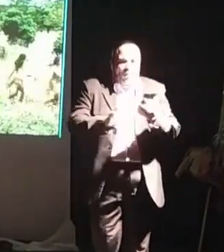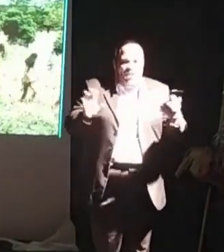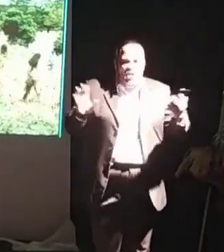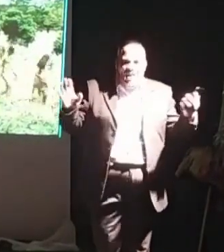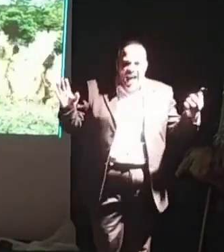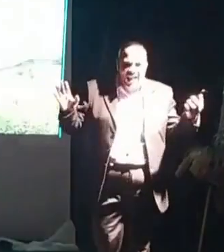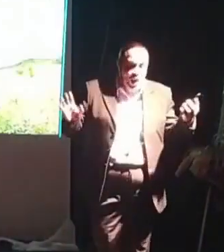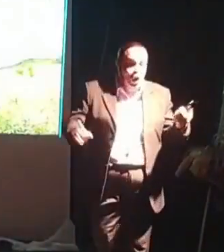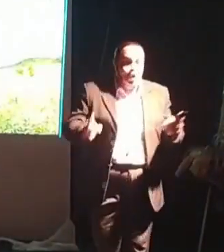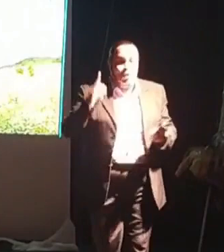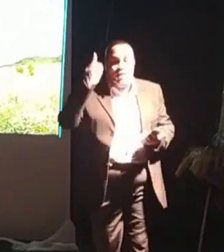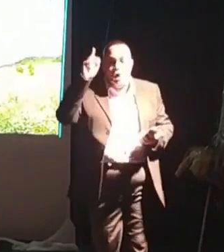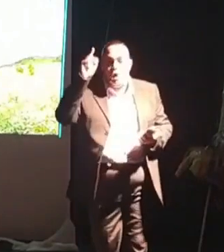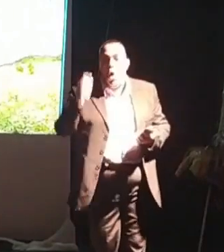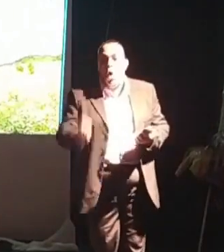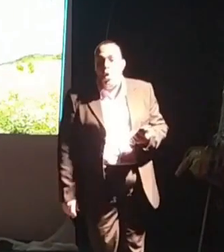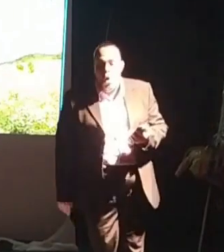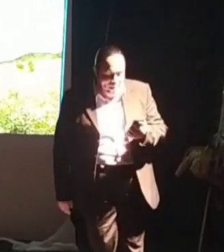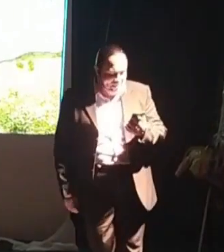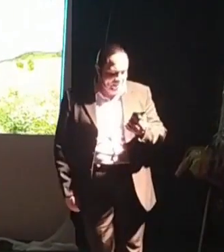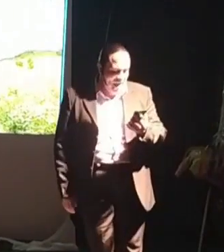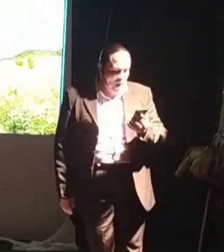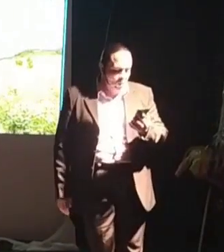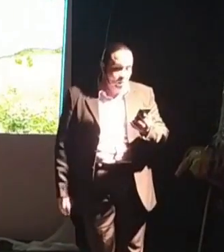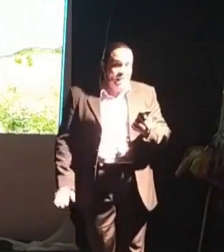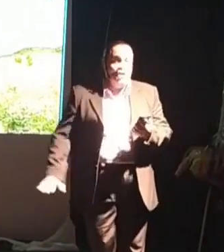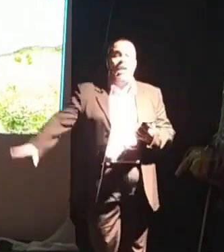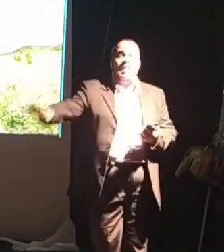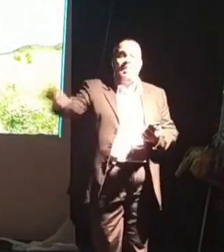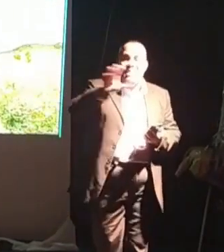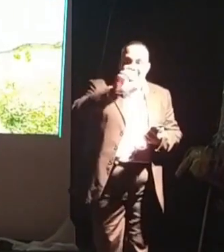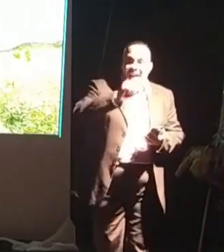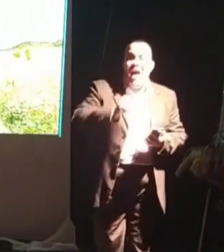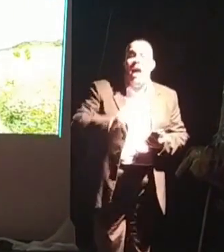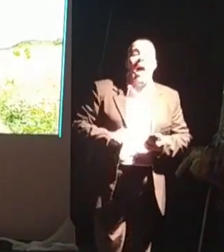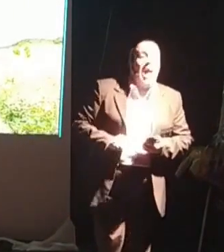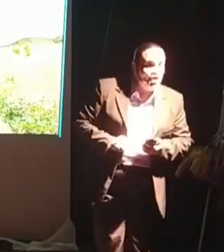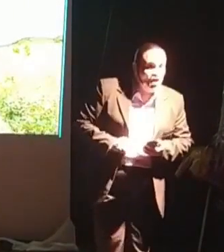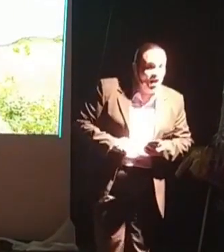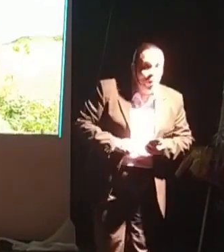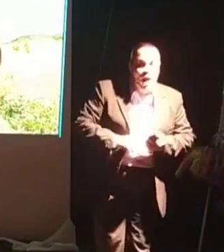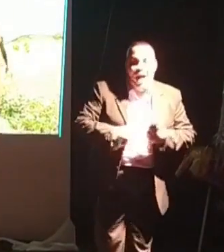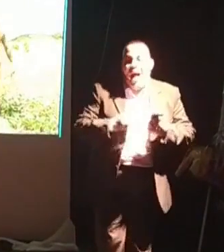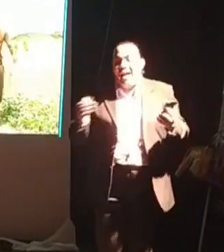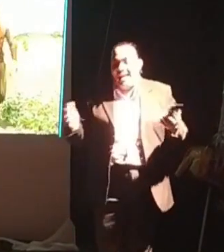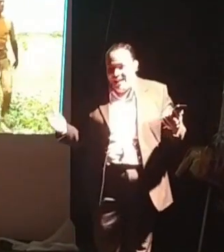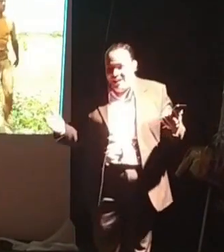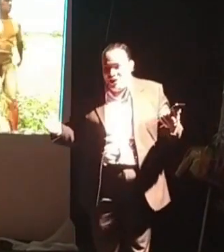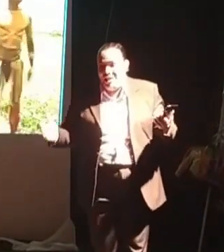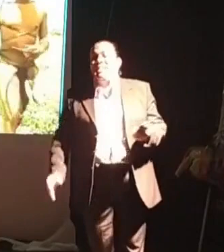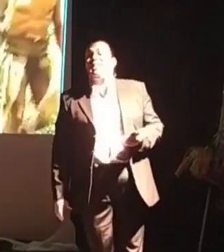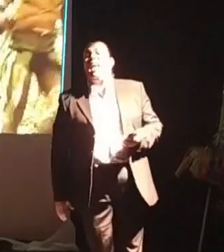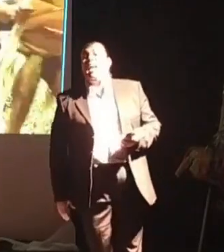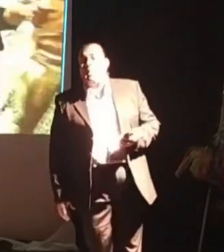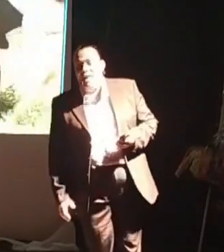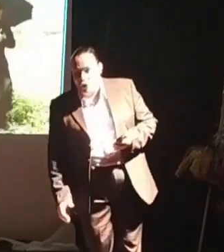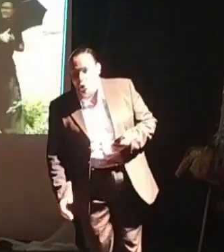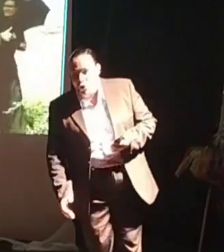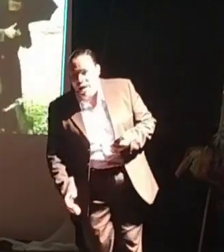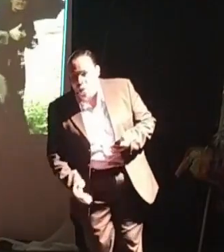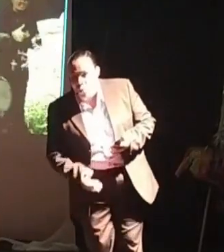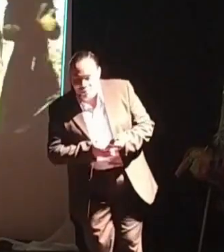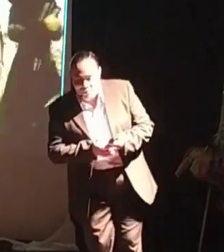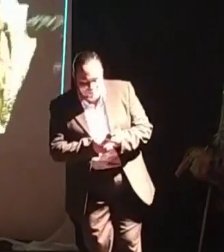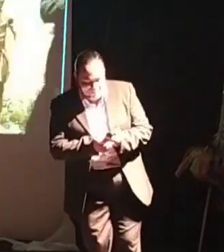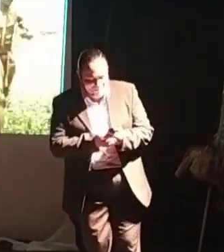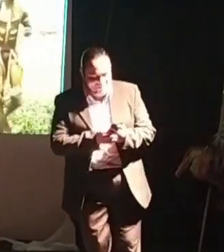com destaque no setor comercial. Gerencia a região agreste